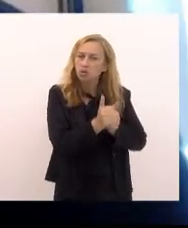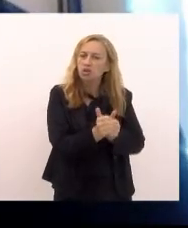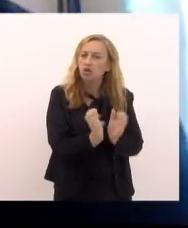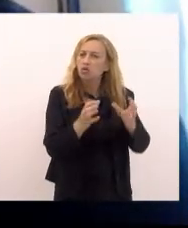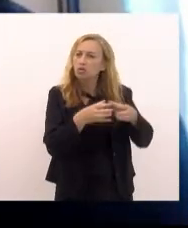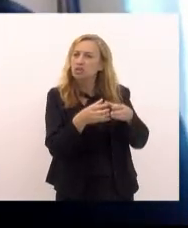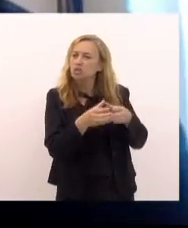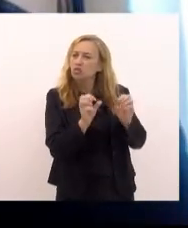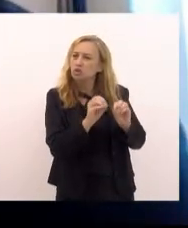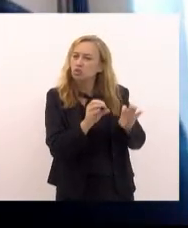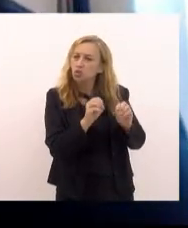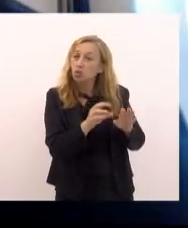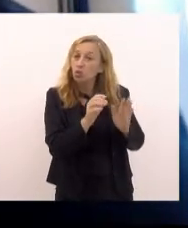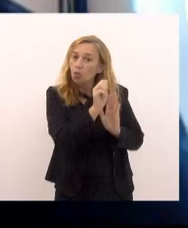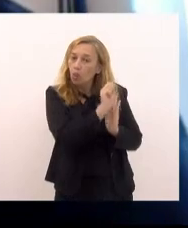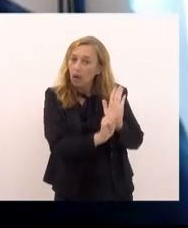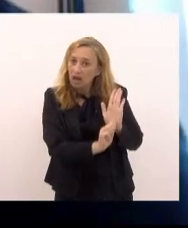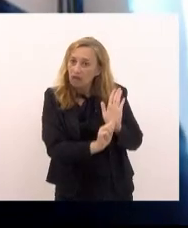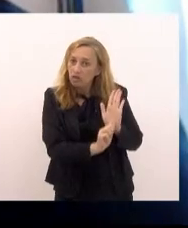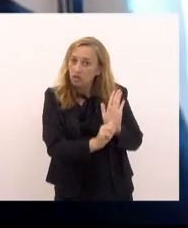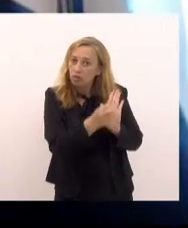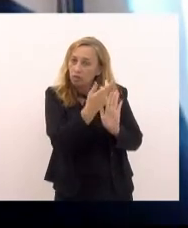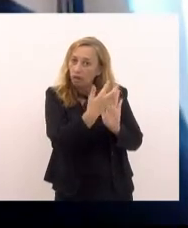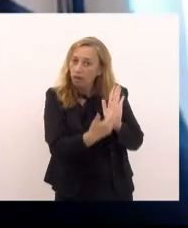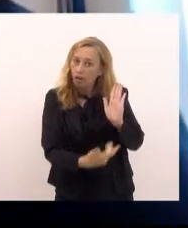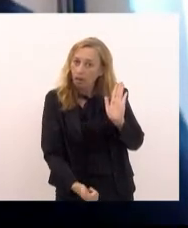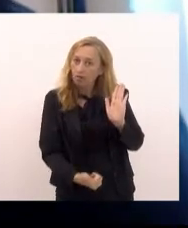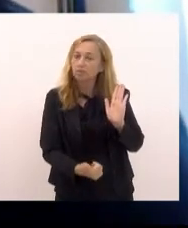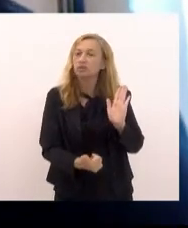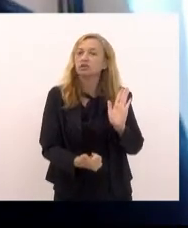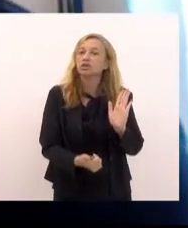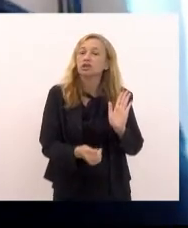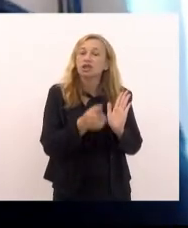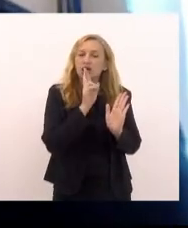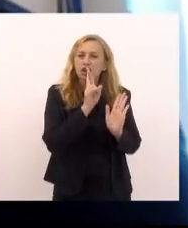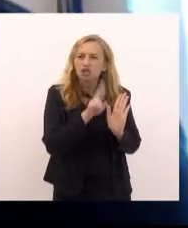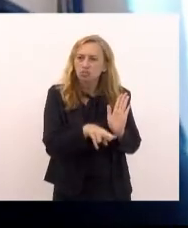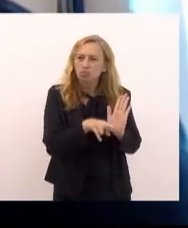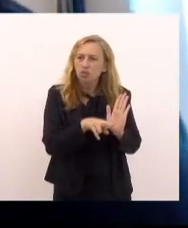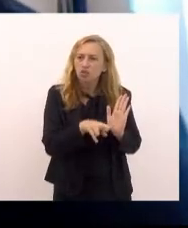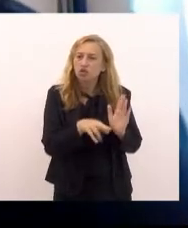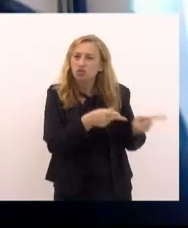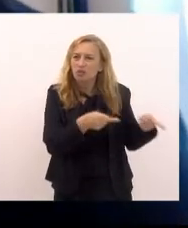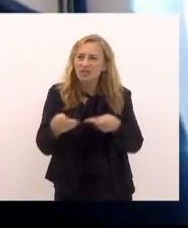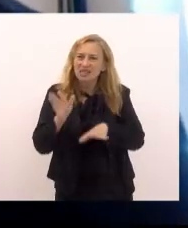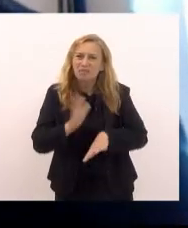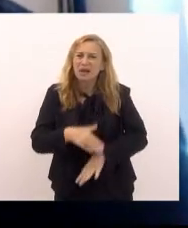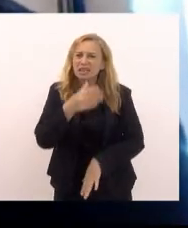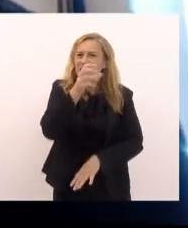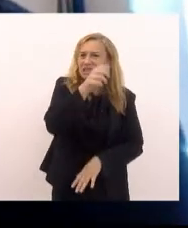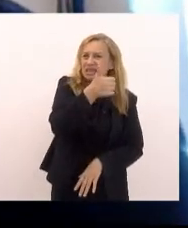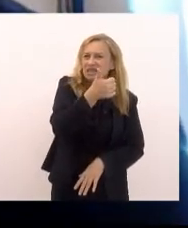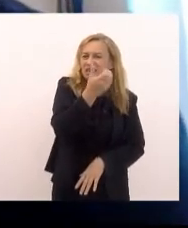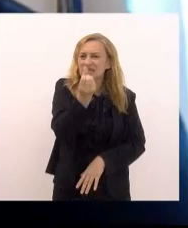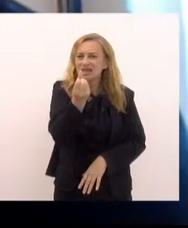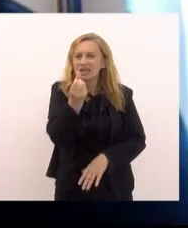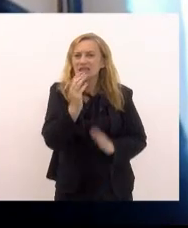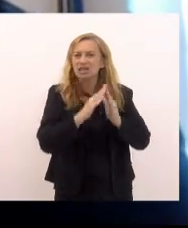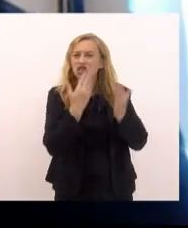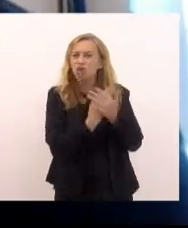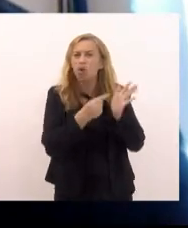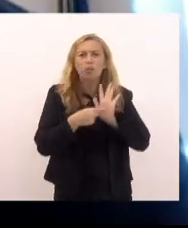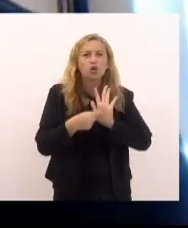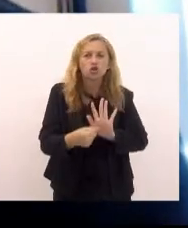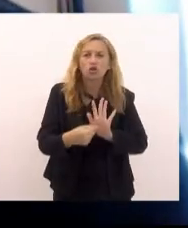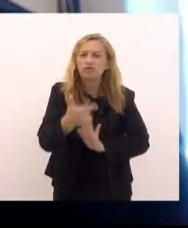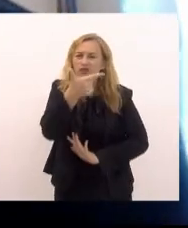Educação um relatório de resultado de uma visita a mais de 100 escolas, onde a gente mostrou